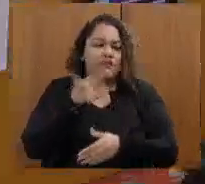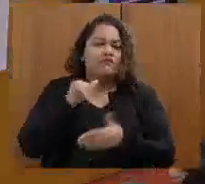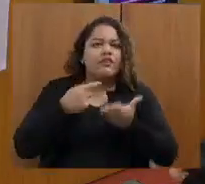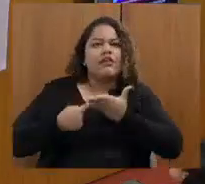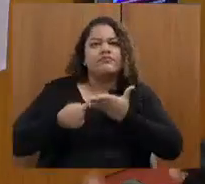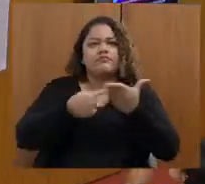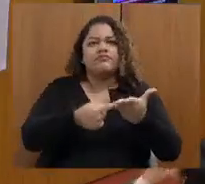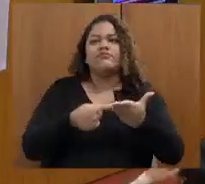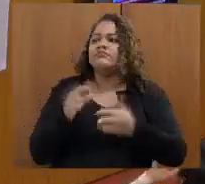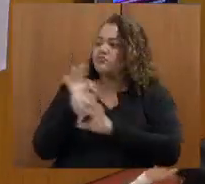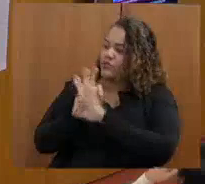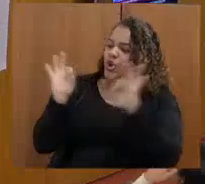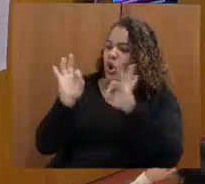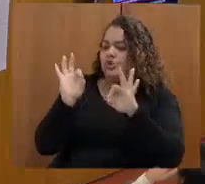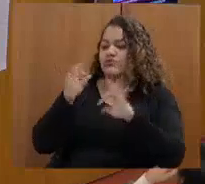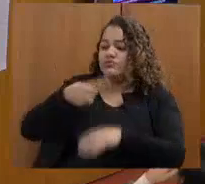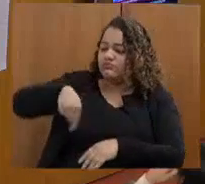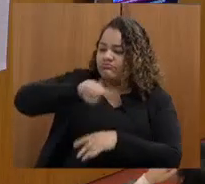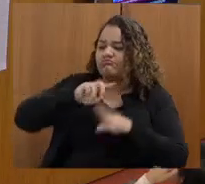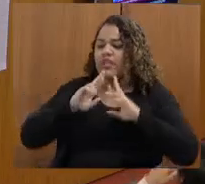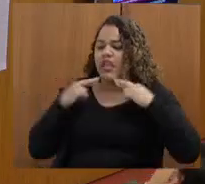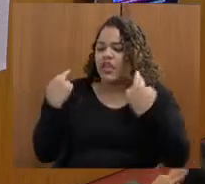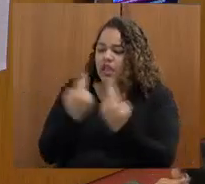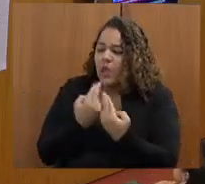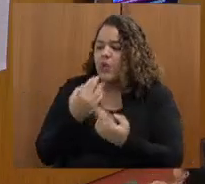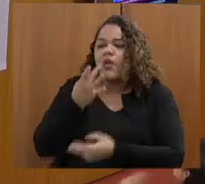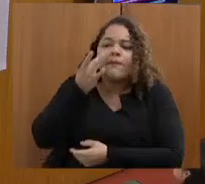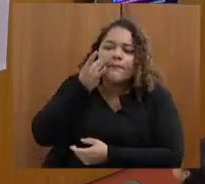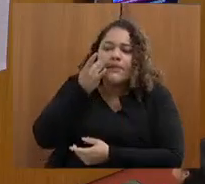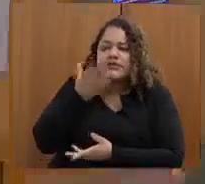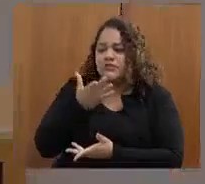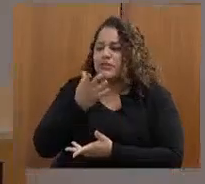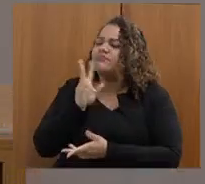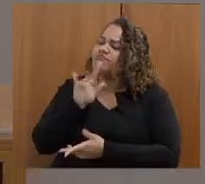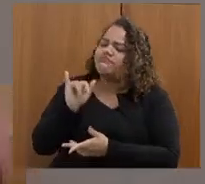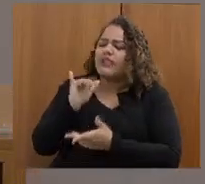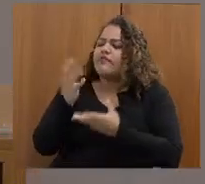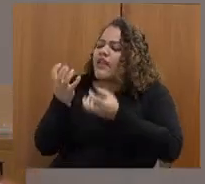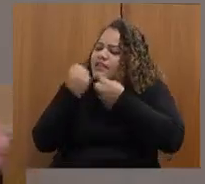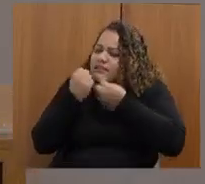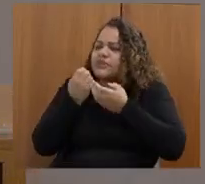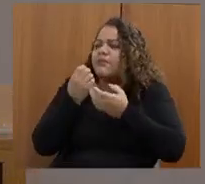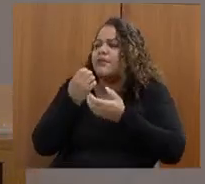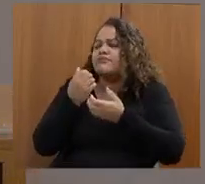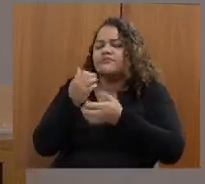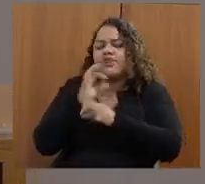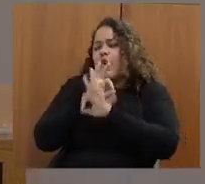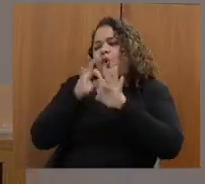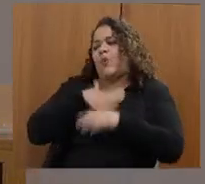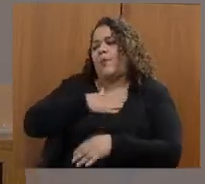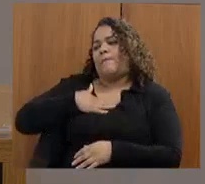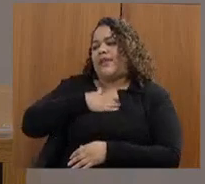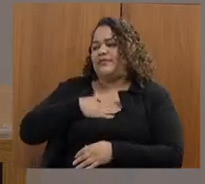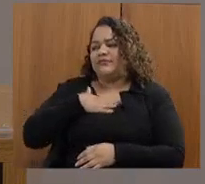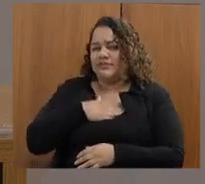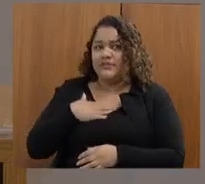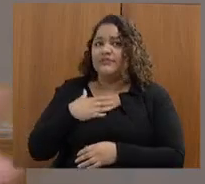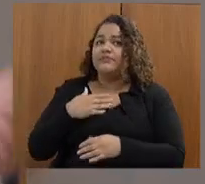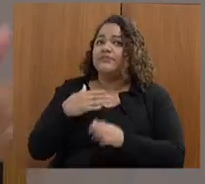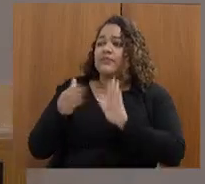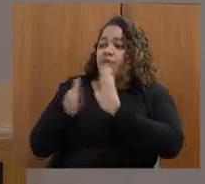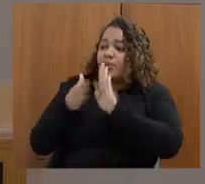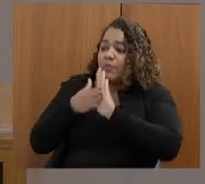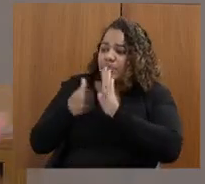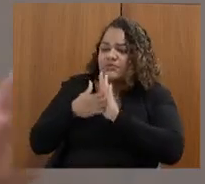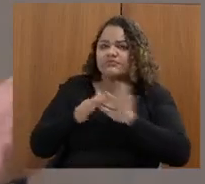Ótimo então faremos todos uma reunião lá presencial será um prazer recebê-los com proposição trazer um planejamento já peço os